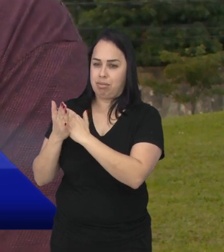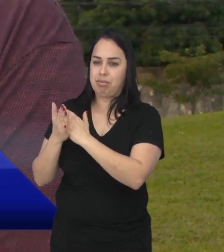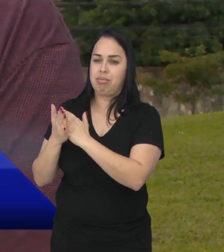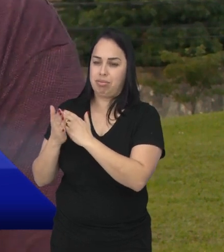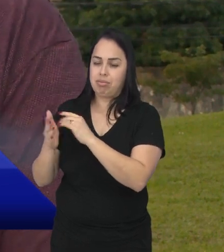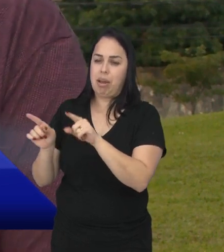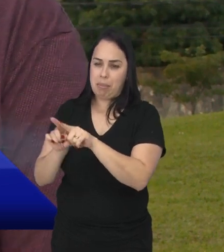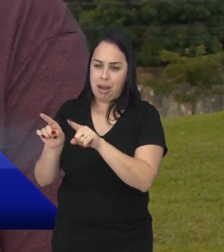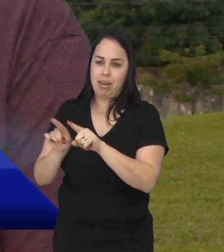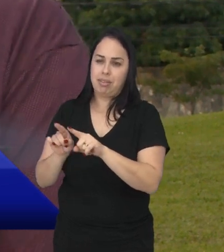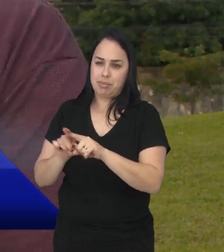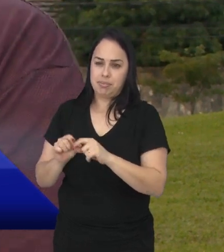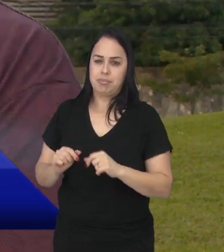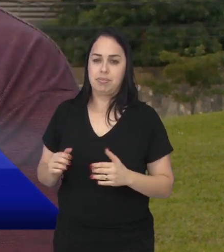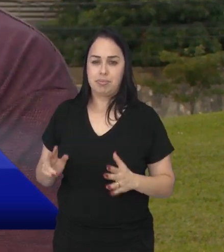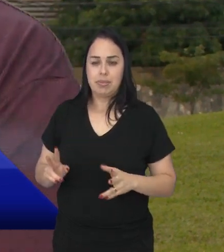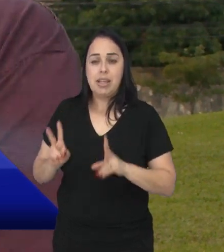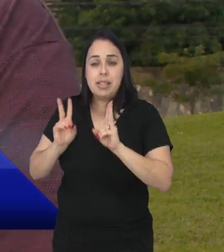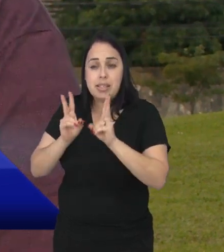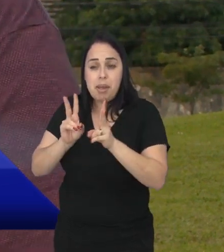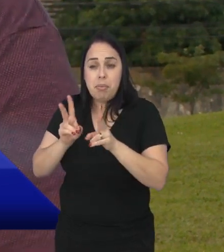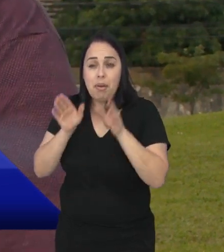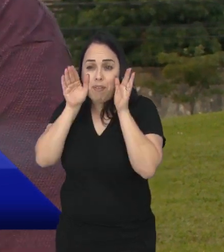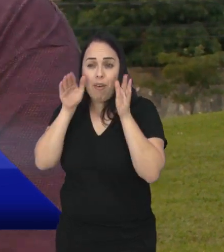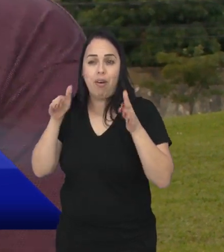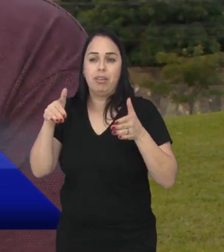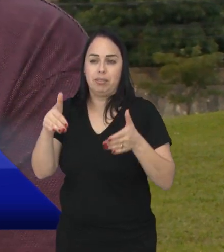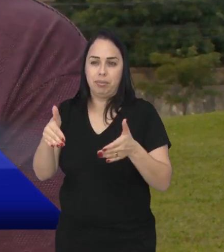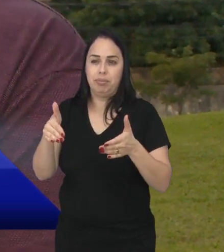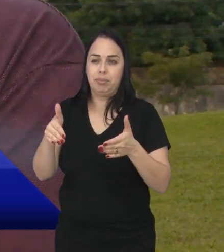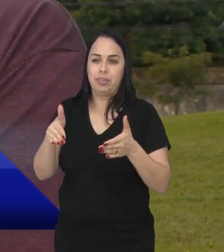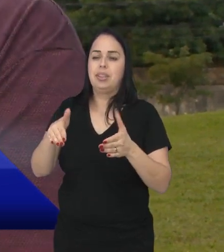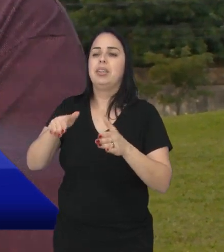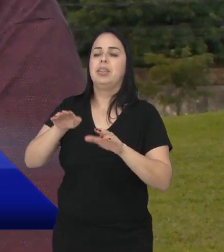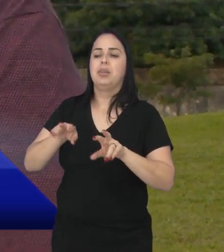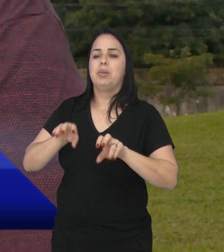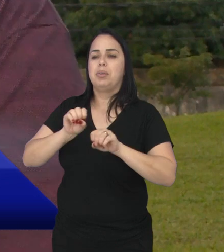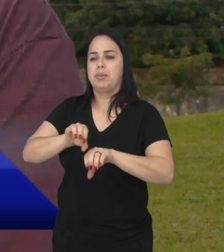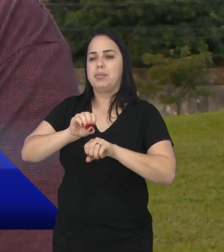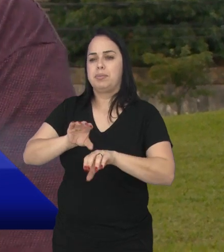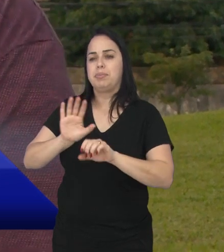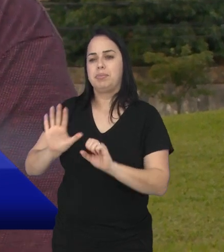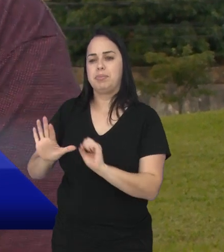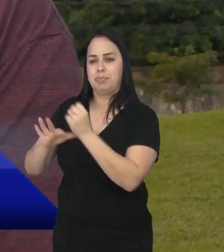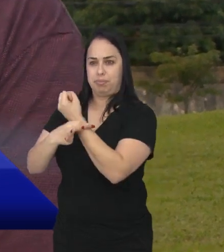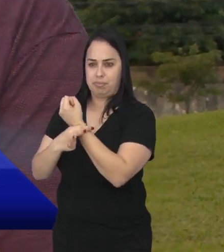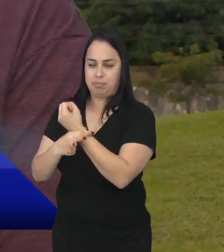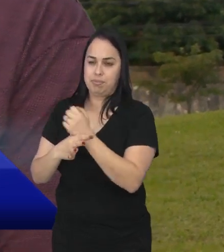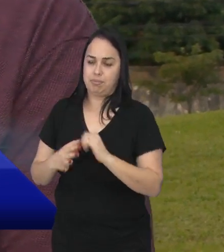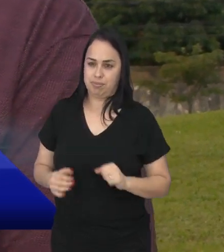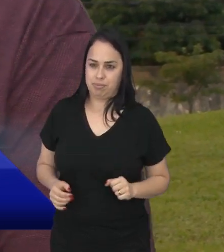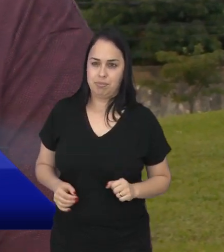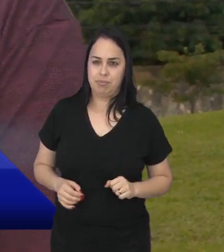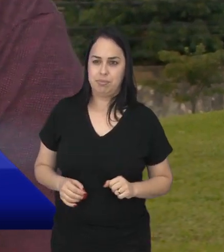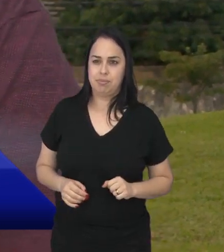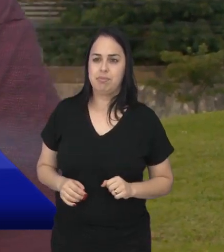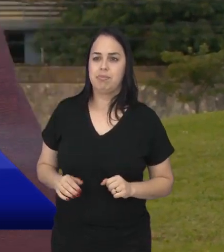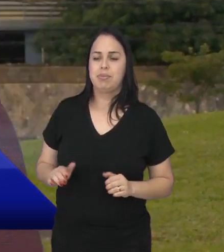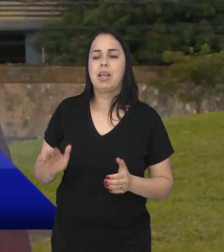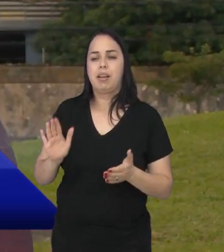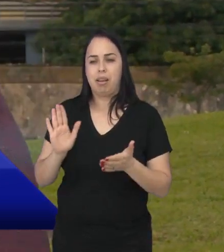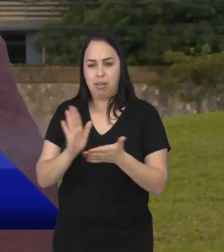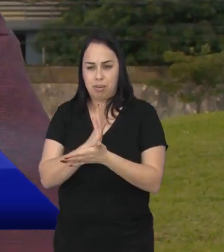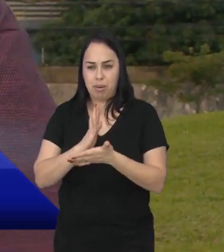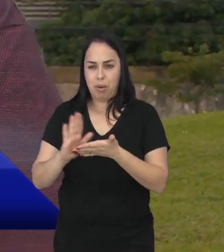que vão ser desenvolvidas com eles sempre focando a educação e a segurança Viária existe também